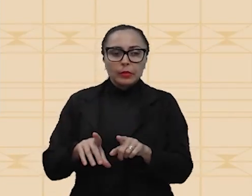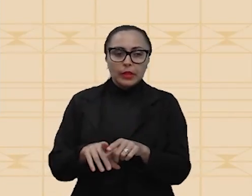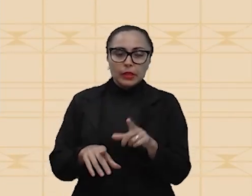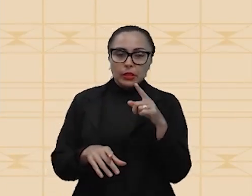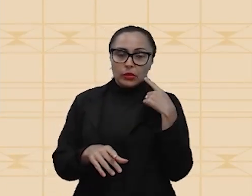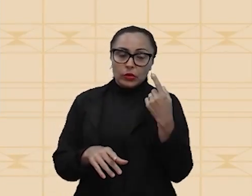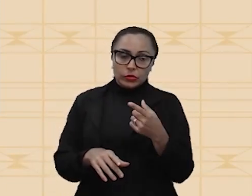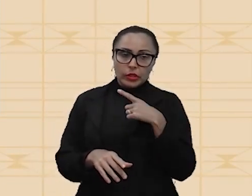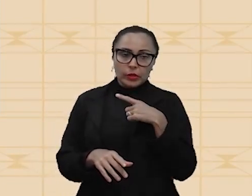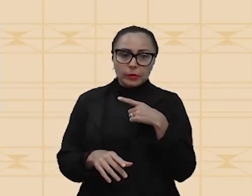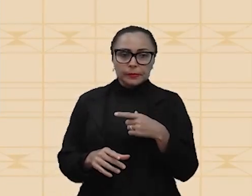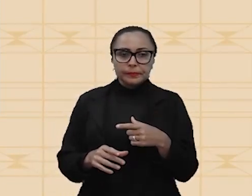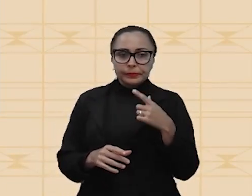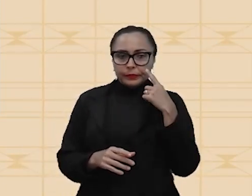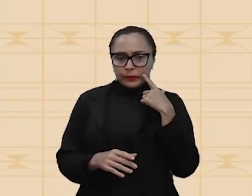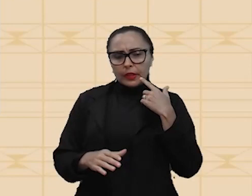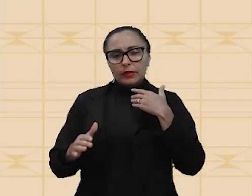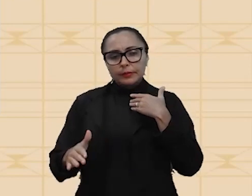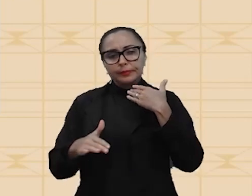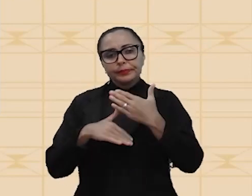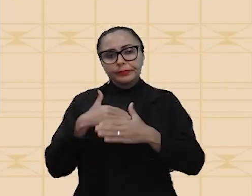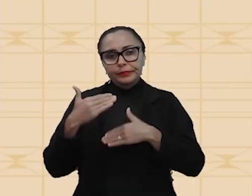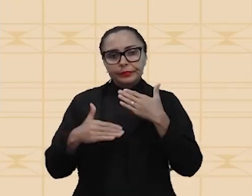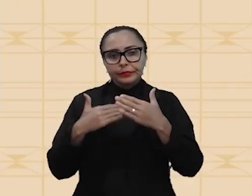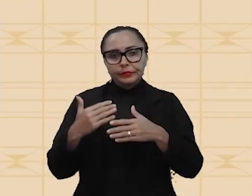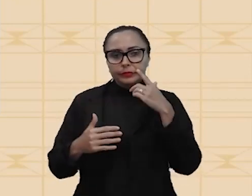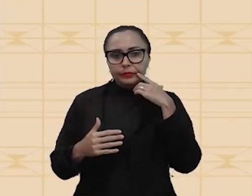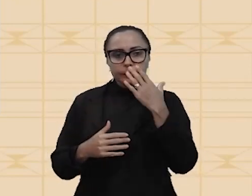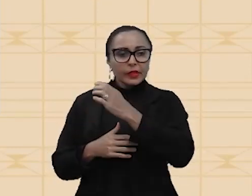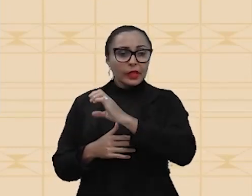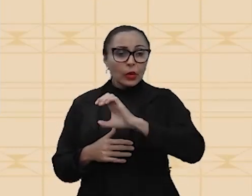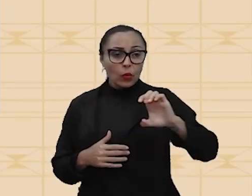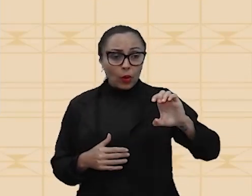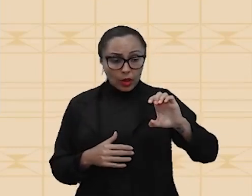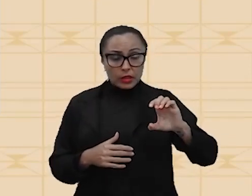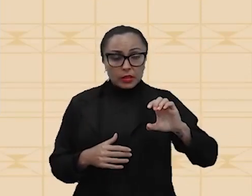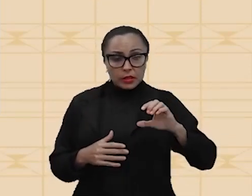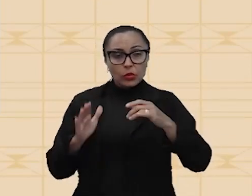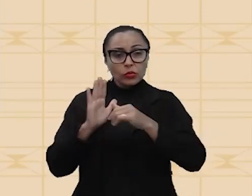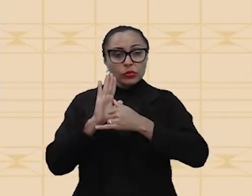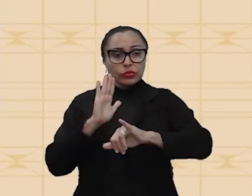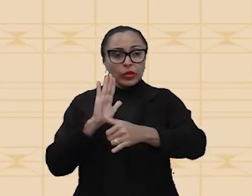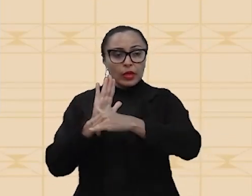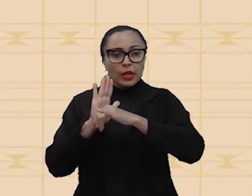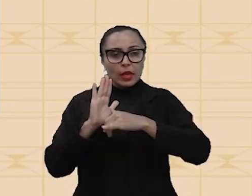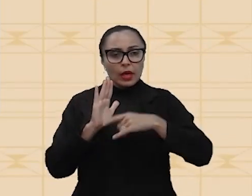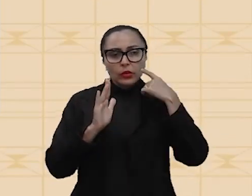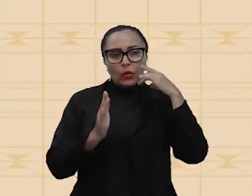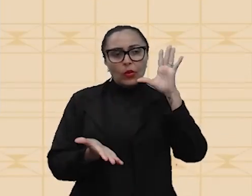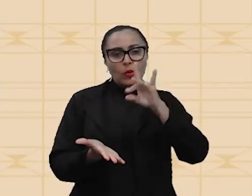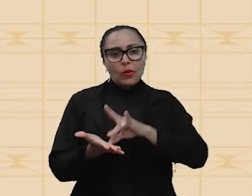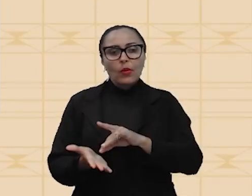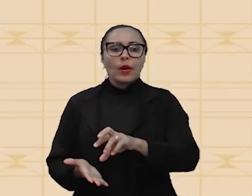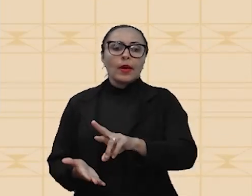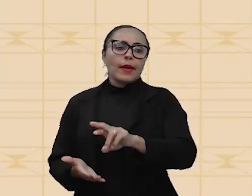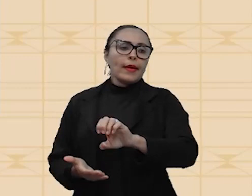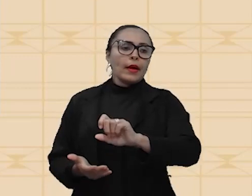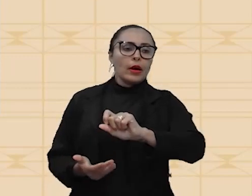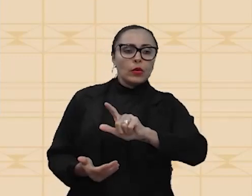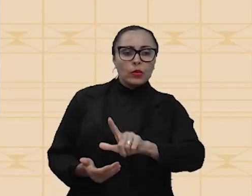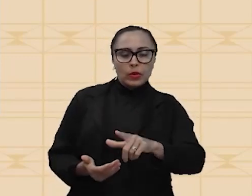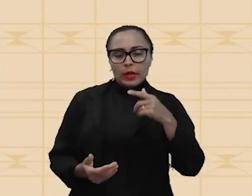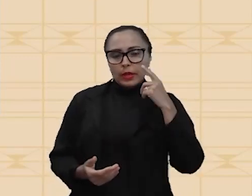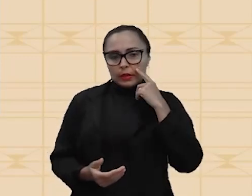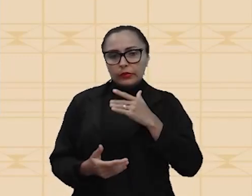vai gerar a chamada equação do gerador real, onde a DDP ela é a relação entre a